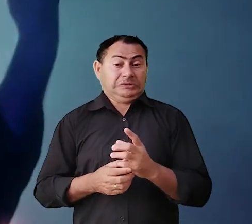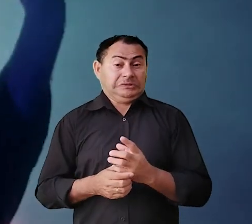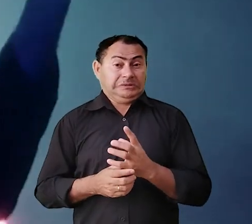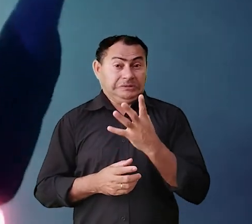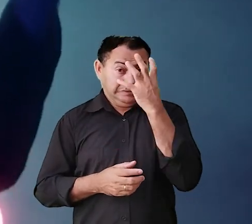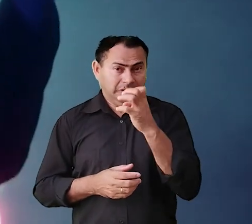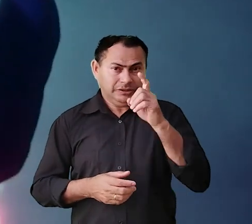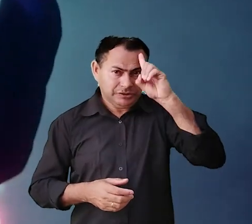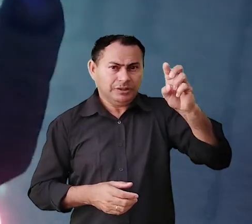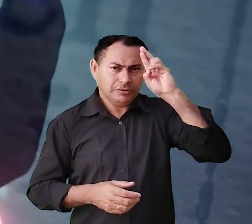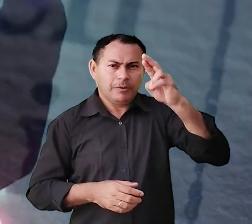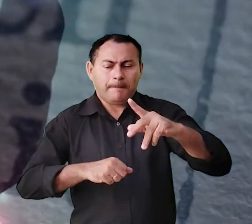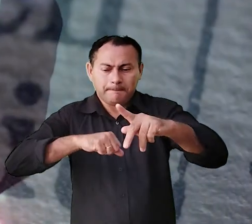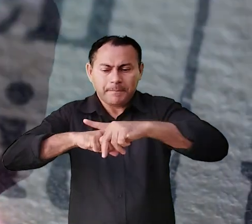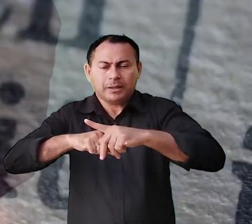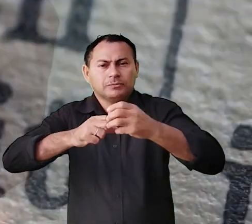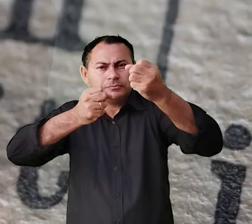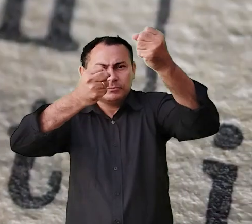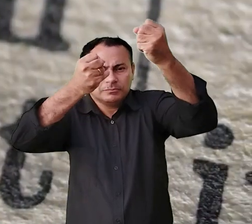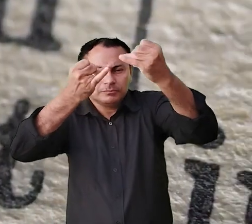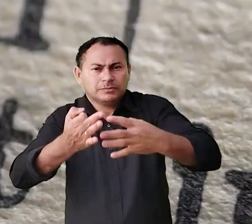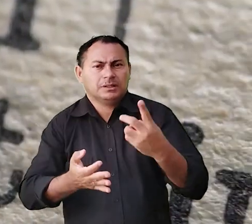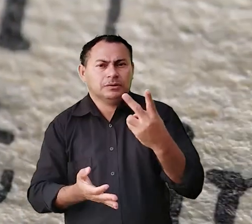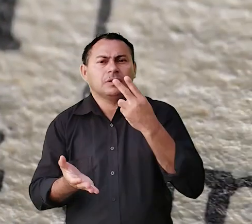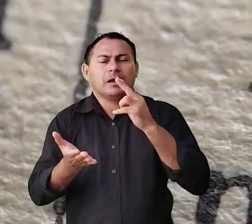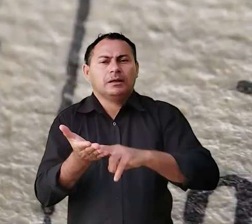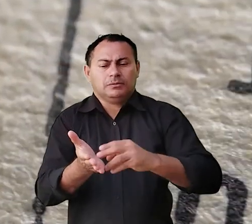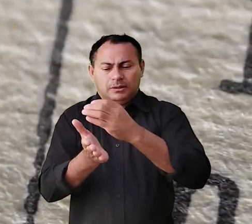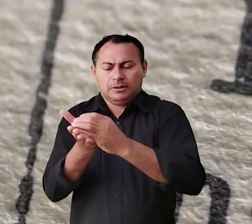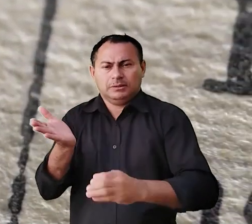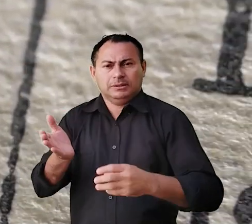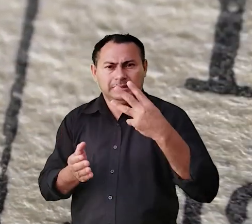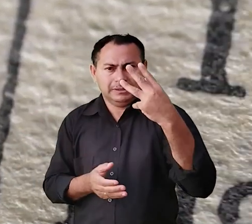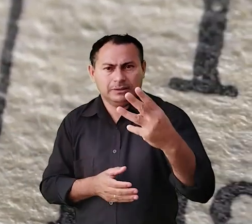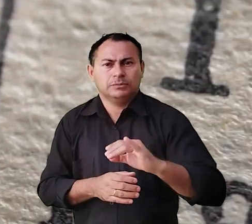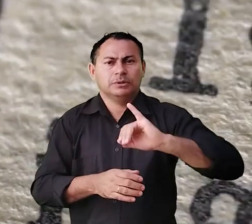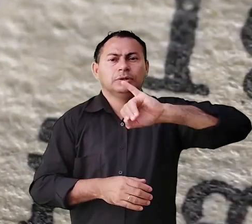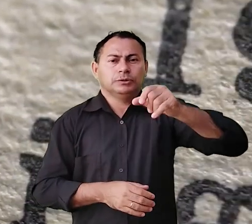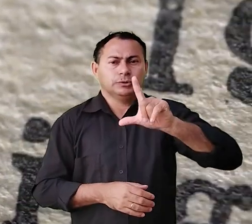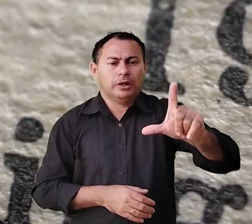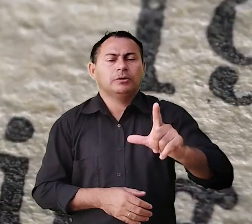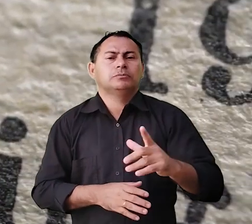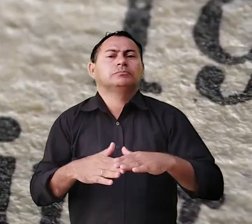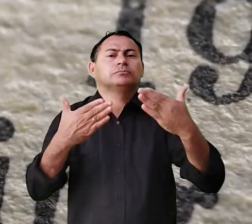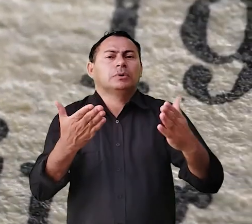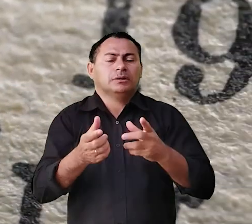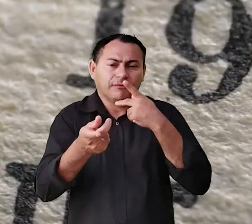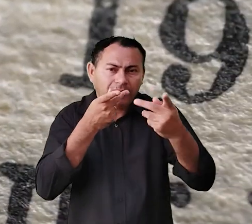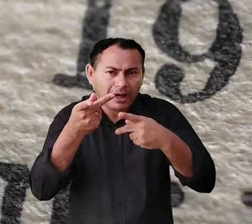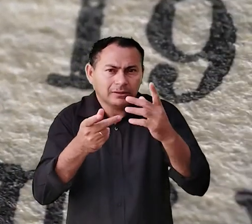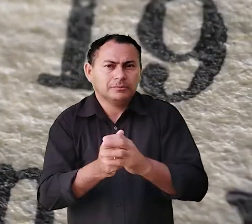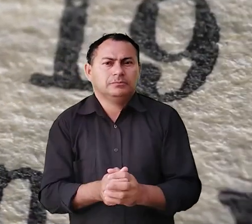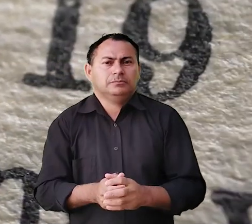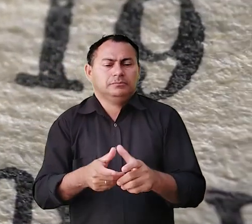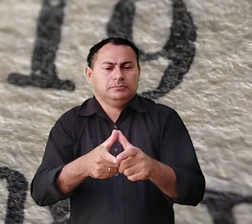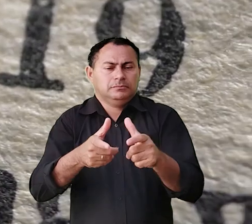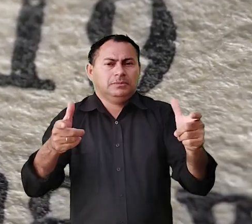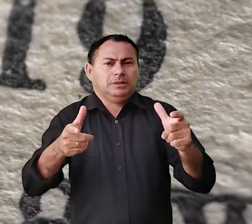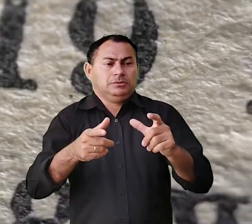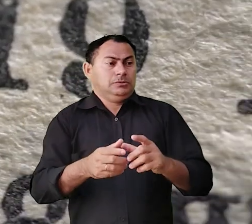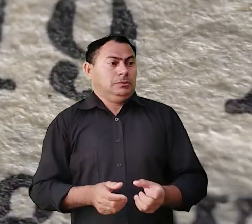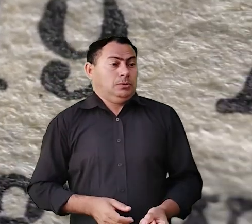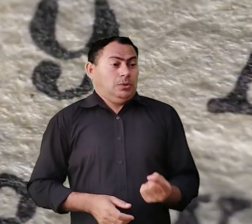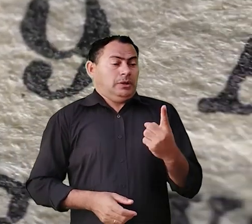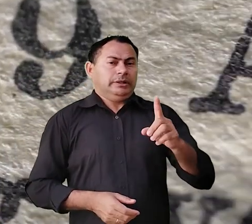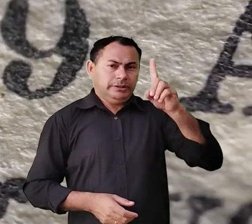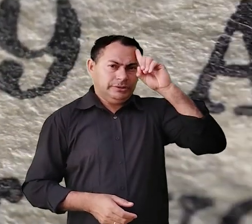Senhor. É sobre isso que Pedro escreve em sua segunda carta no capítulo 3, e Joel, quando se refere ao